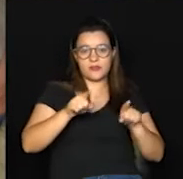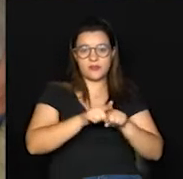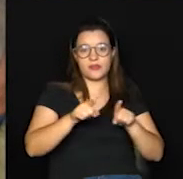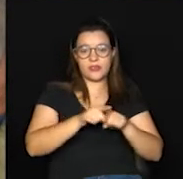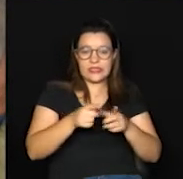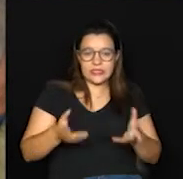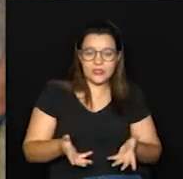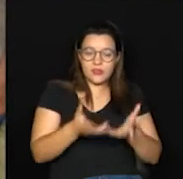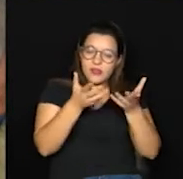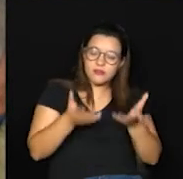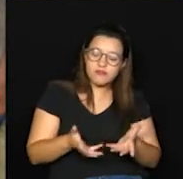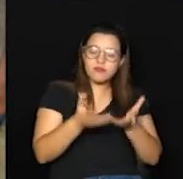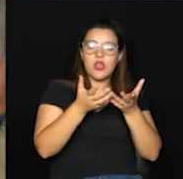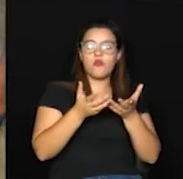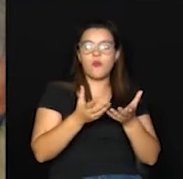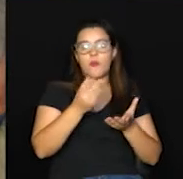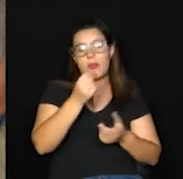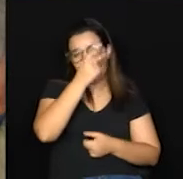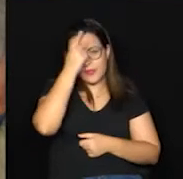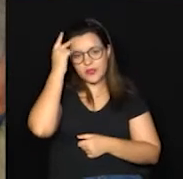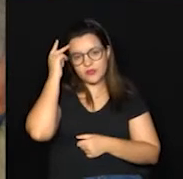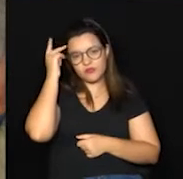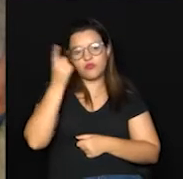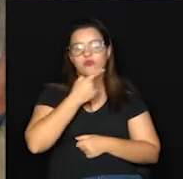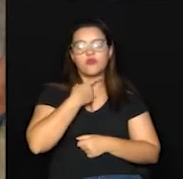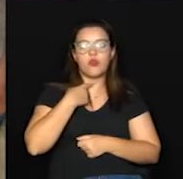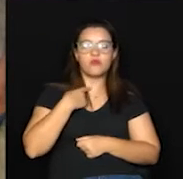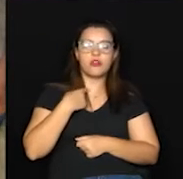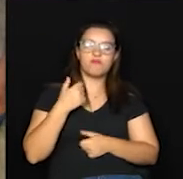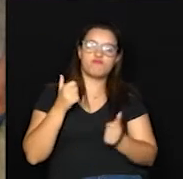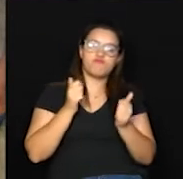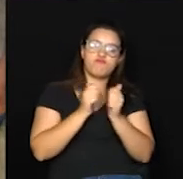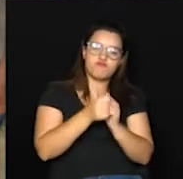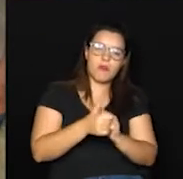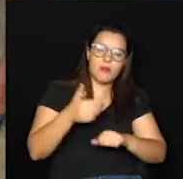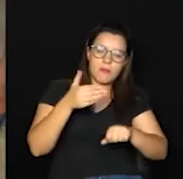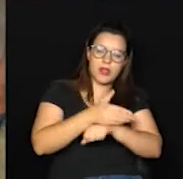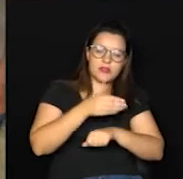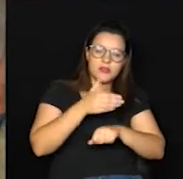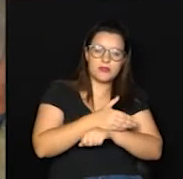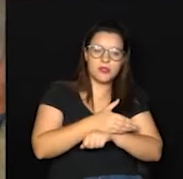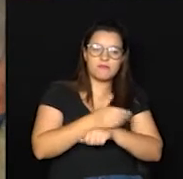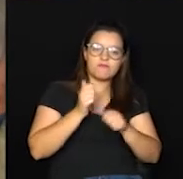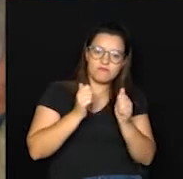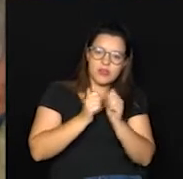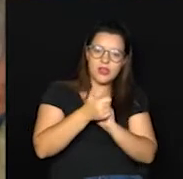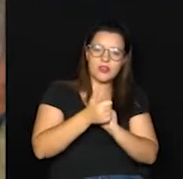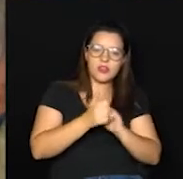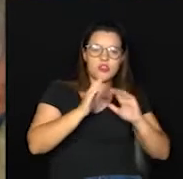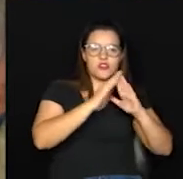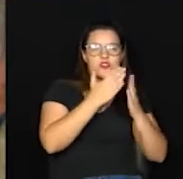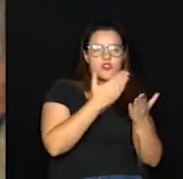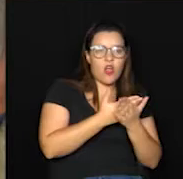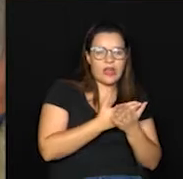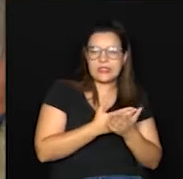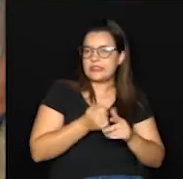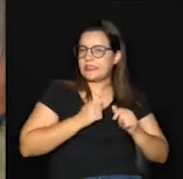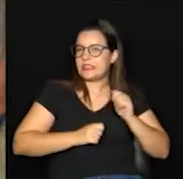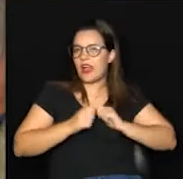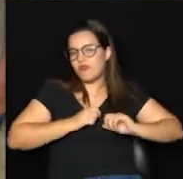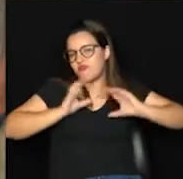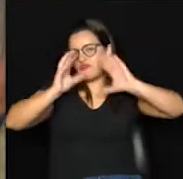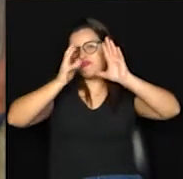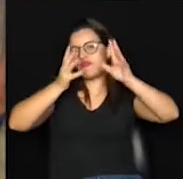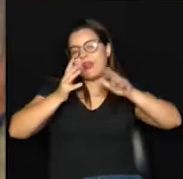incentiva muita gente também a aderir a esse esporte, como também uma forma de contraturno escolar. A molecada aí se